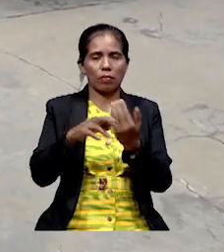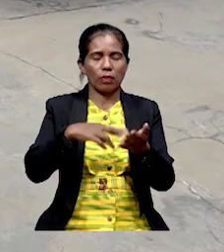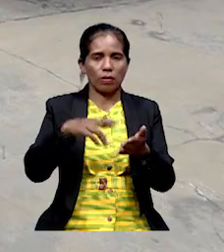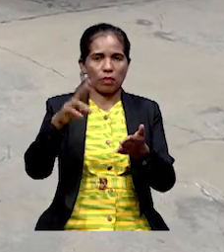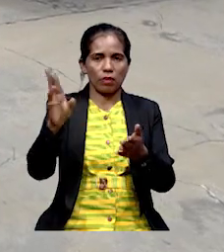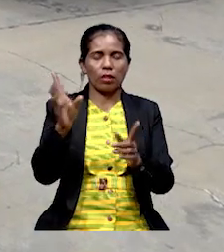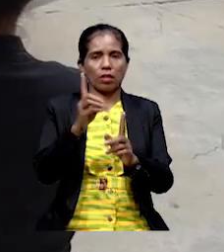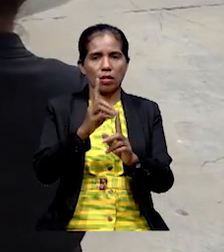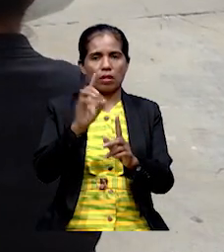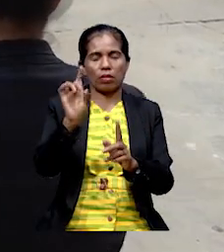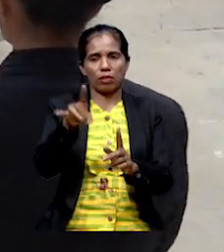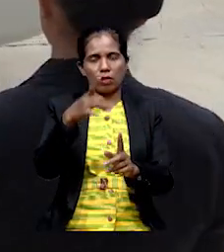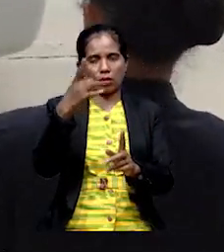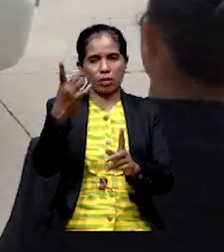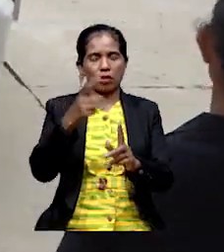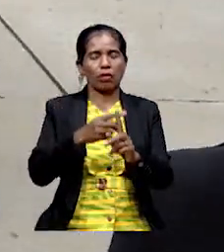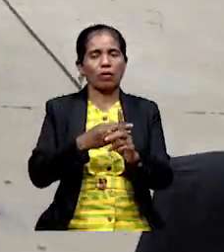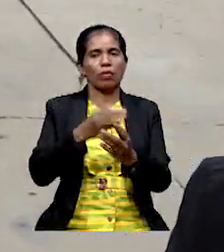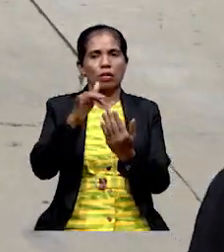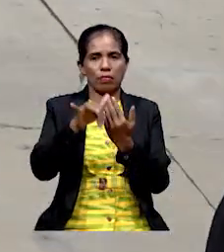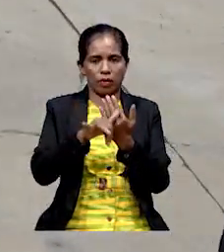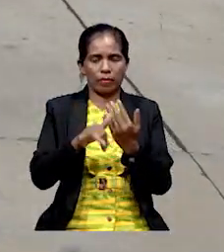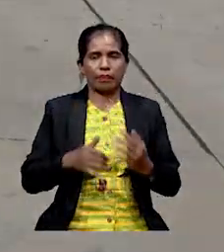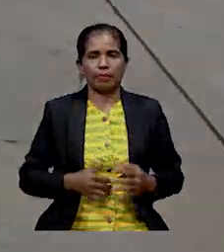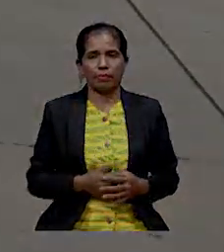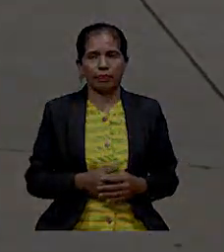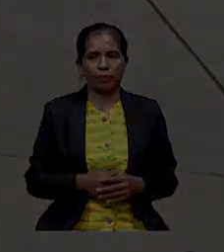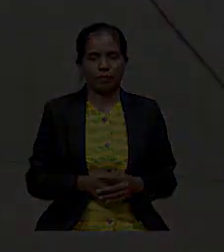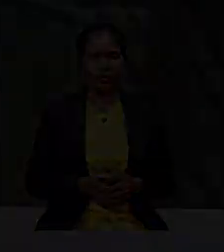e a loron sanulo resting walo fulan maio. Bem-vindas e menes, GMN.